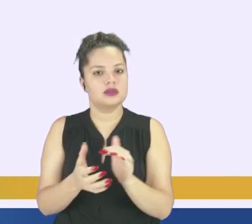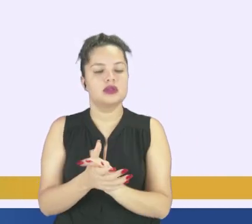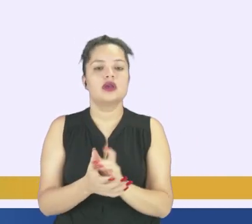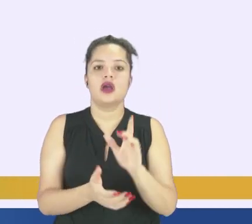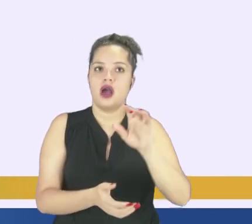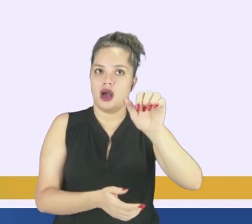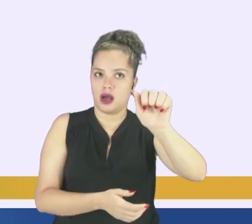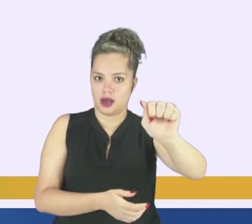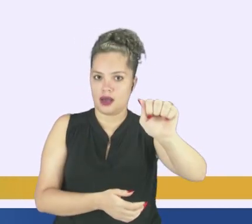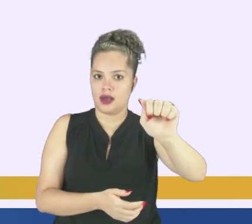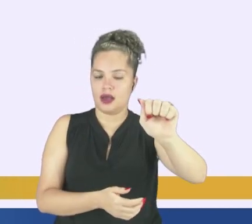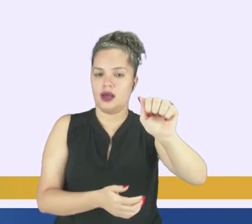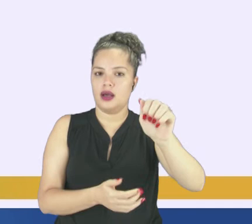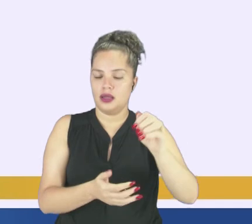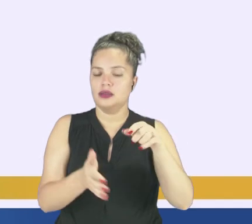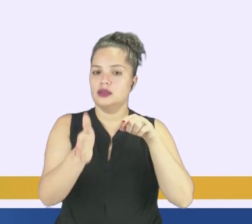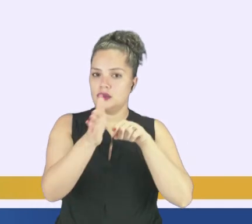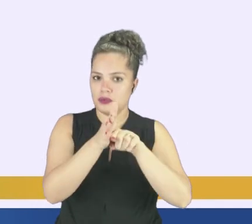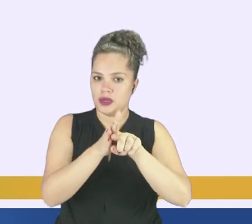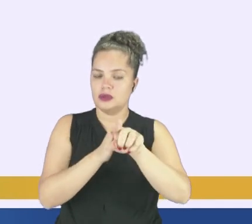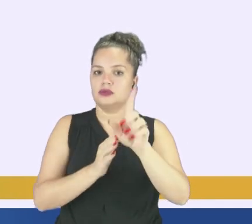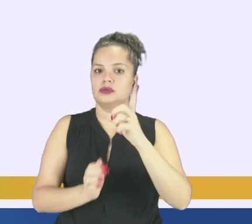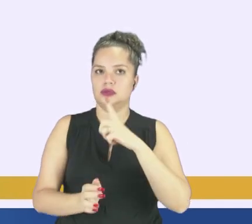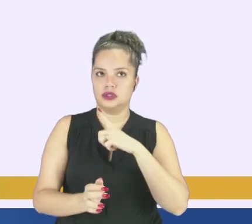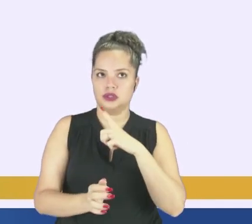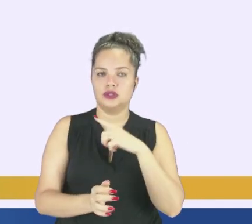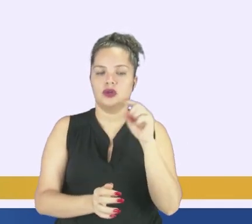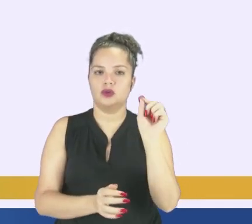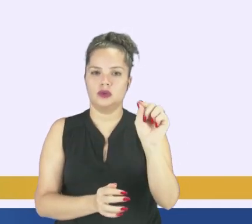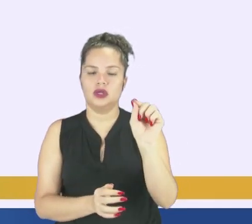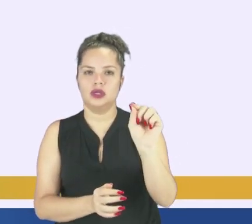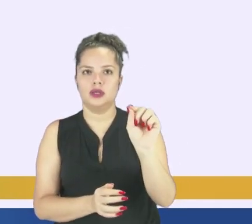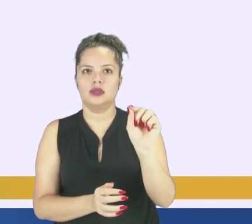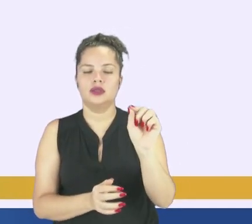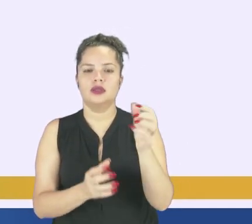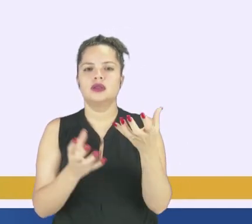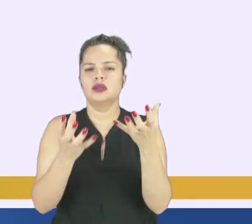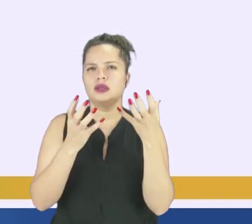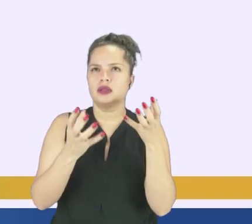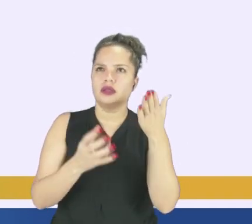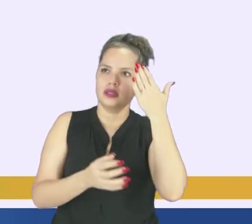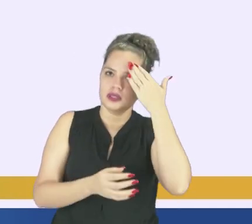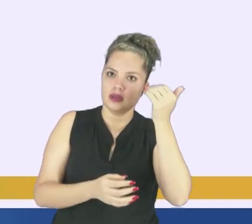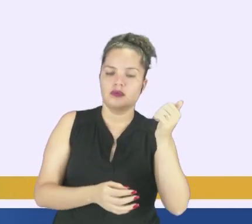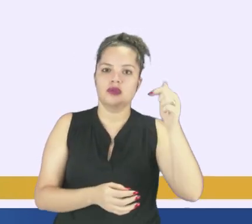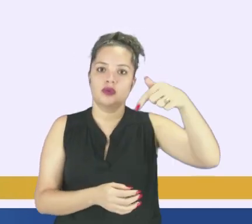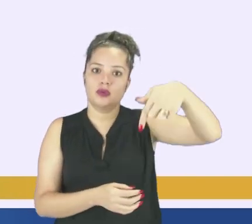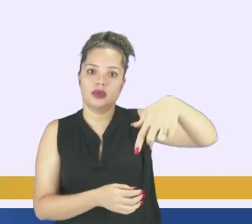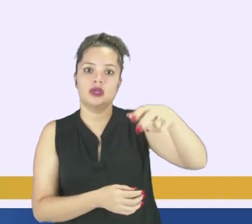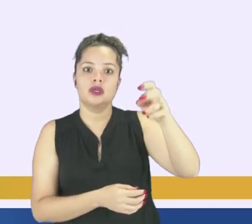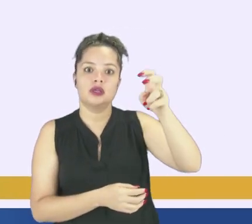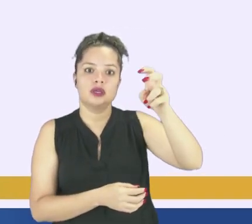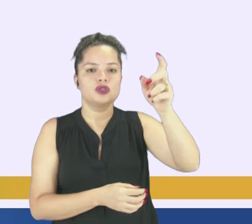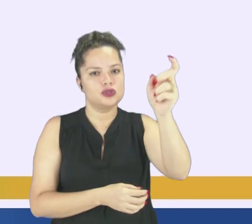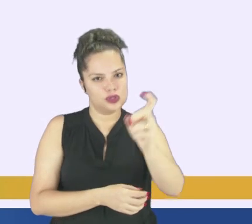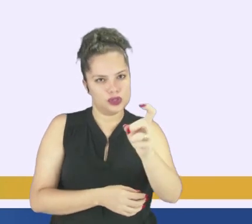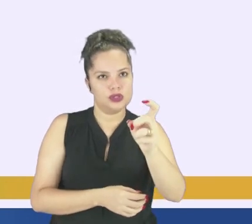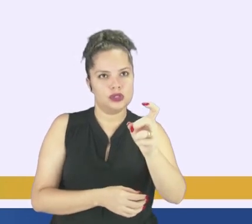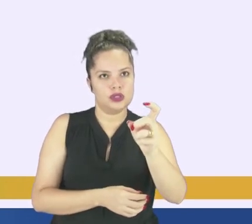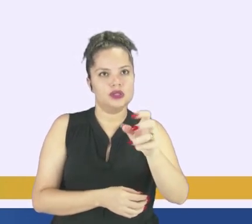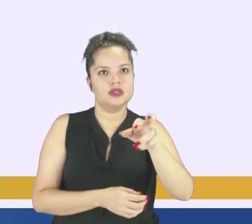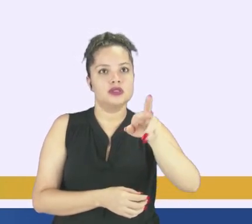lá no enunciado acima, nós tínhamos que ele queria o q de x, que é o quociente de x, e o